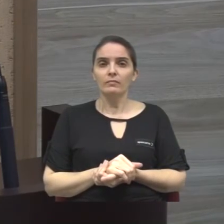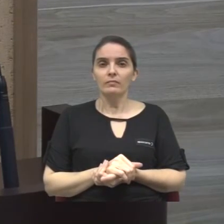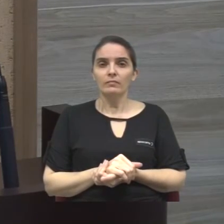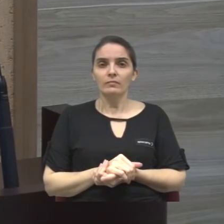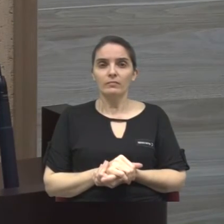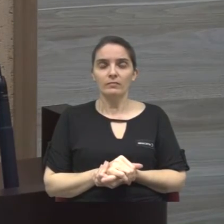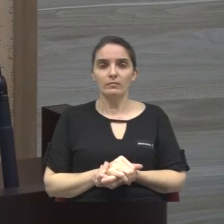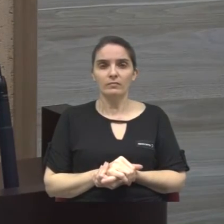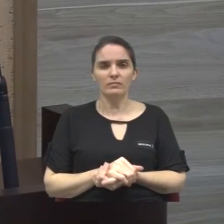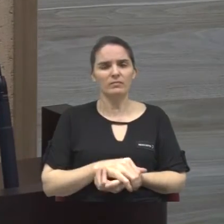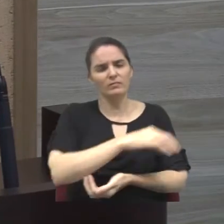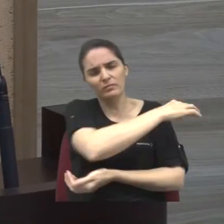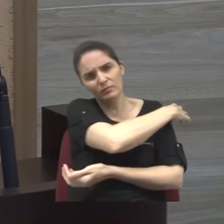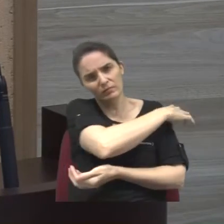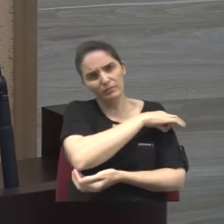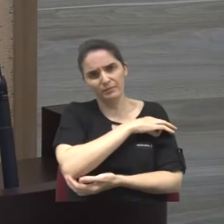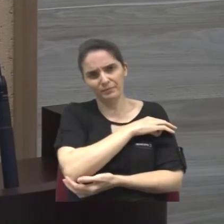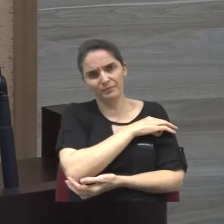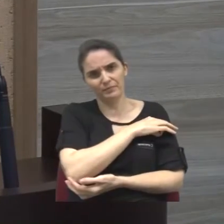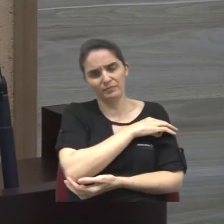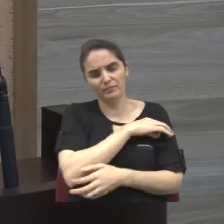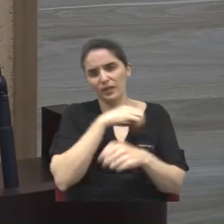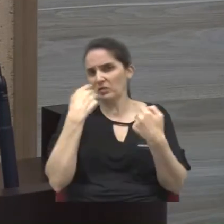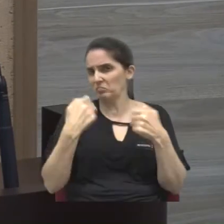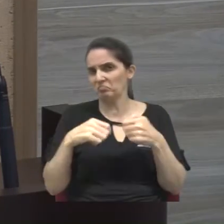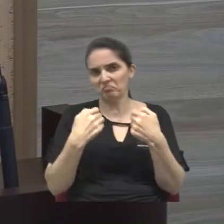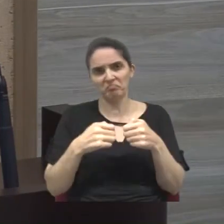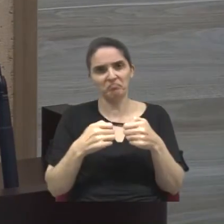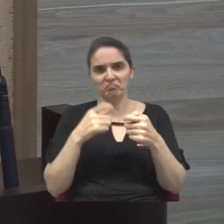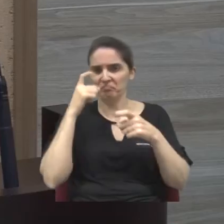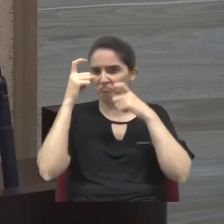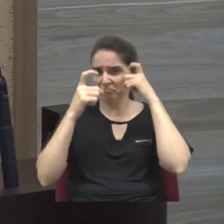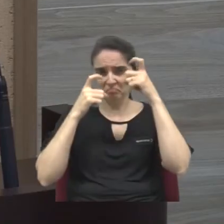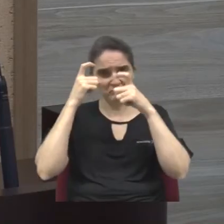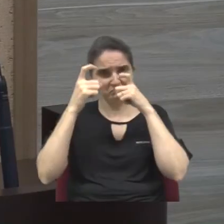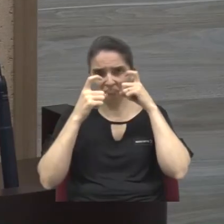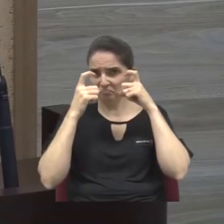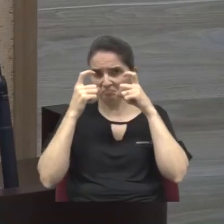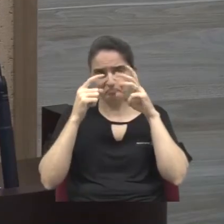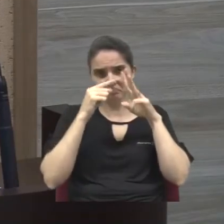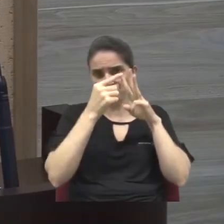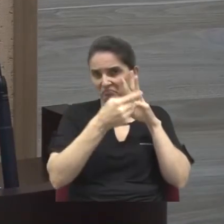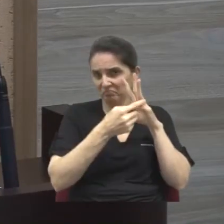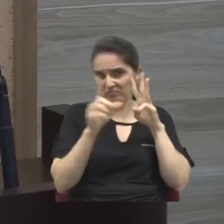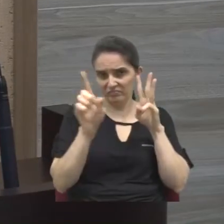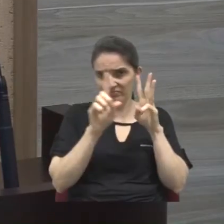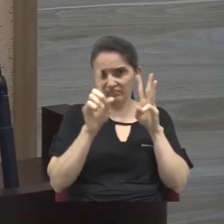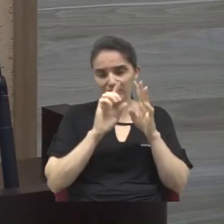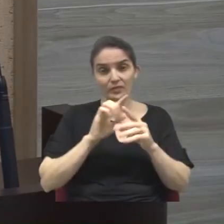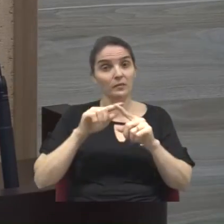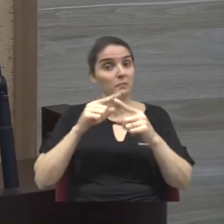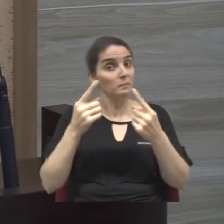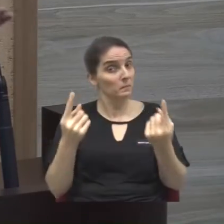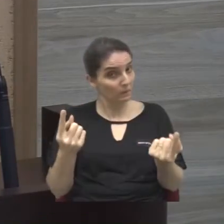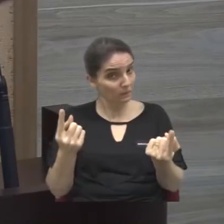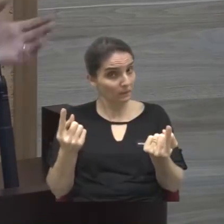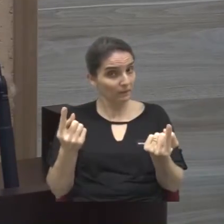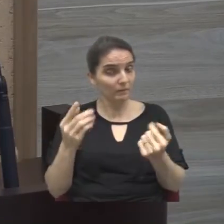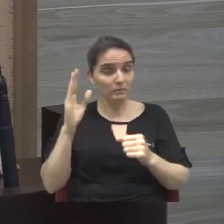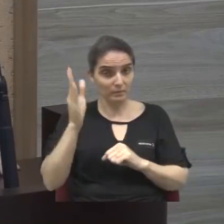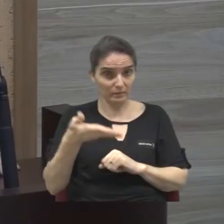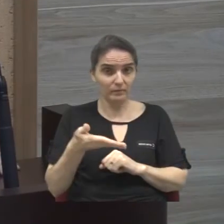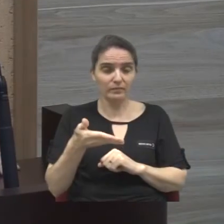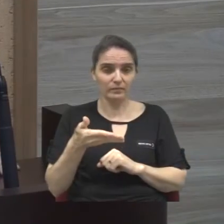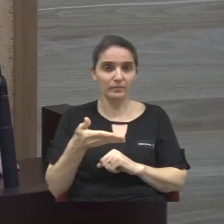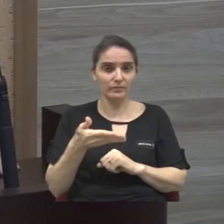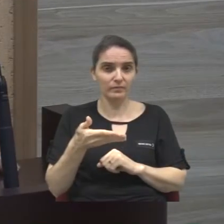Prefeito, não precisa se preocupar tanto conosco, mas já que a nossa voz está sendo tão